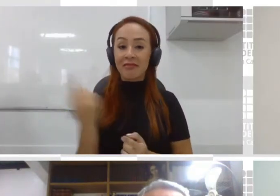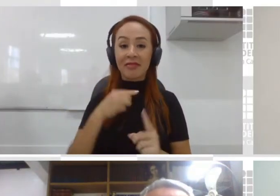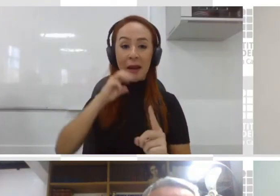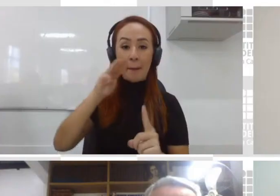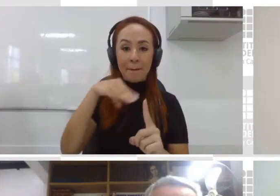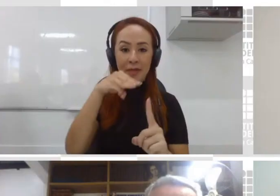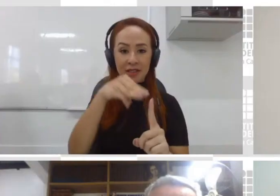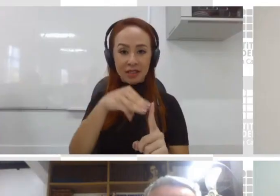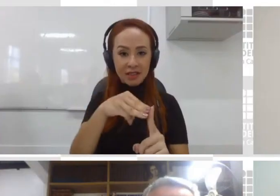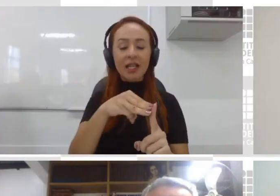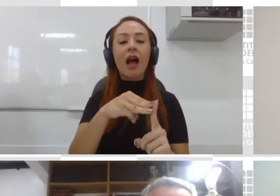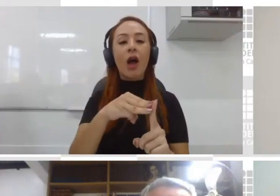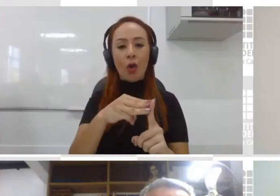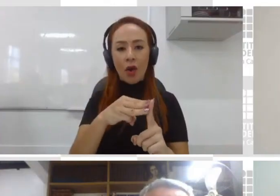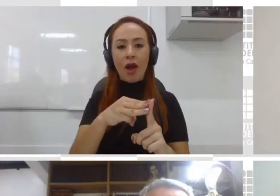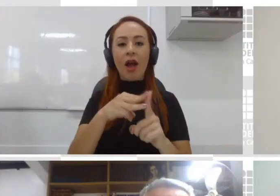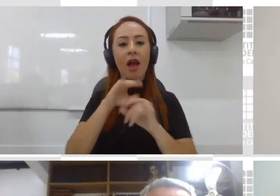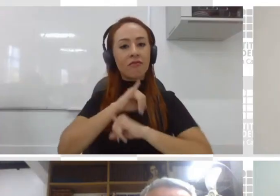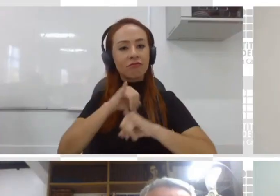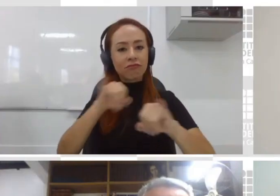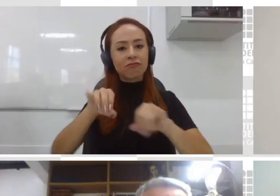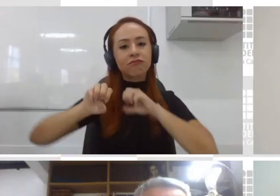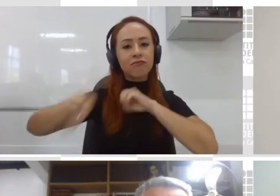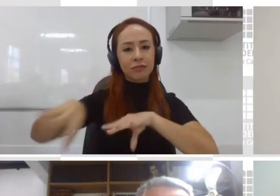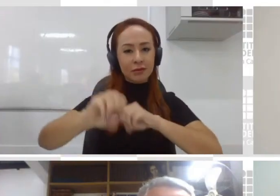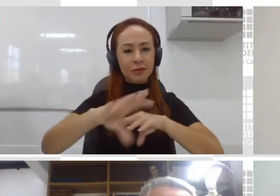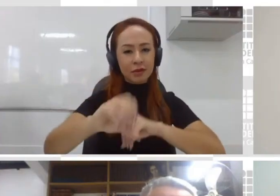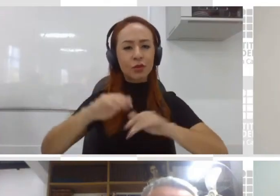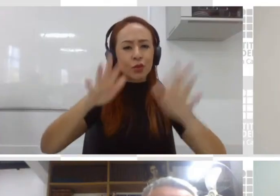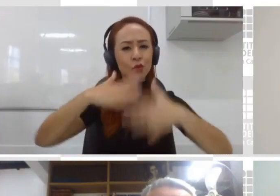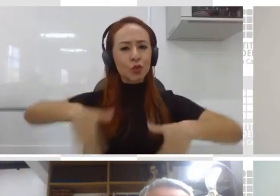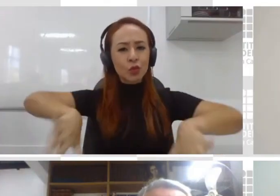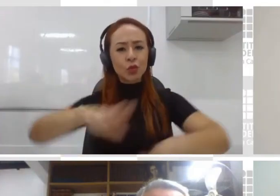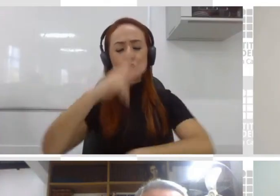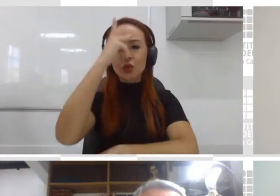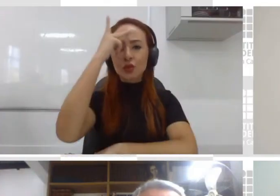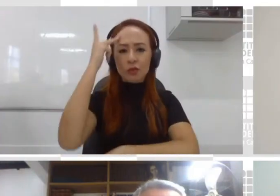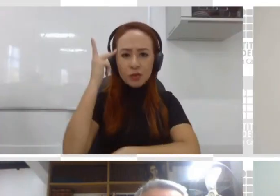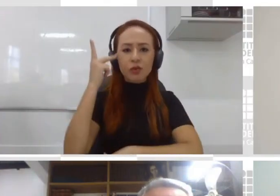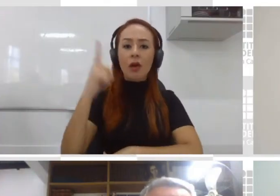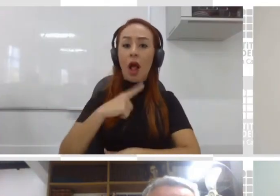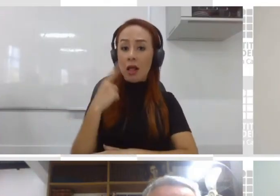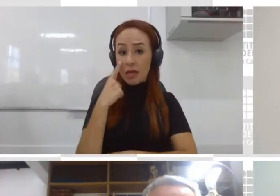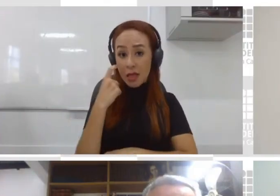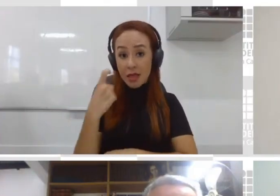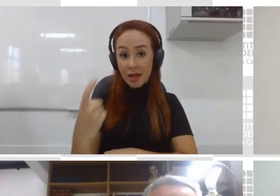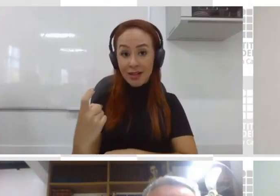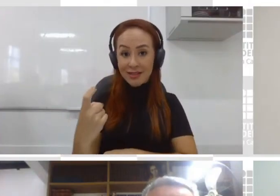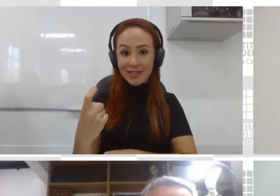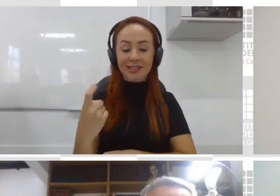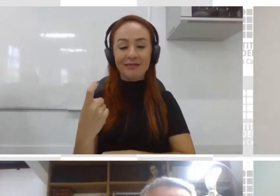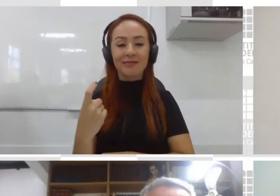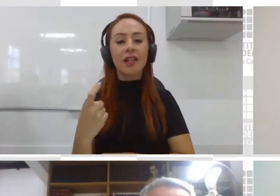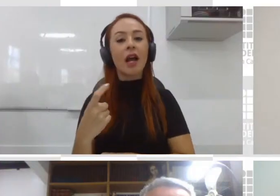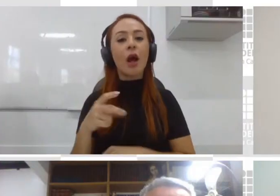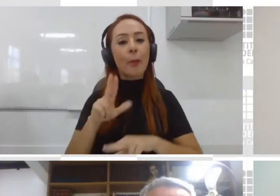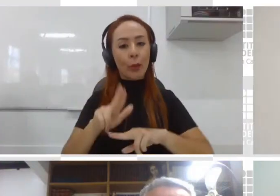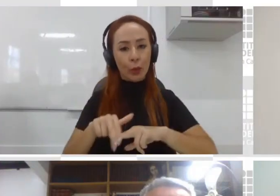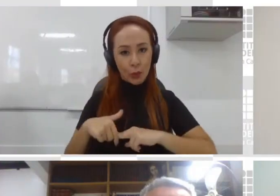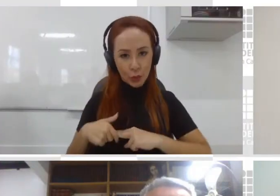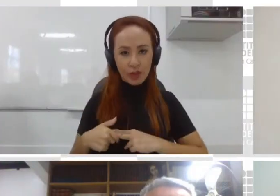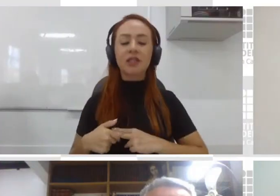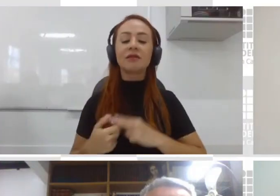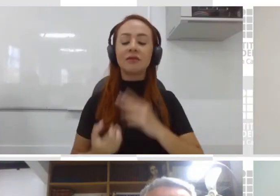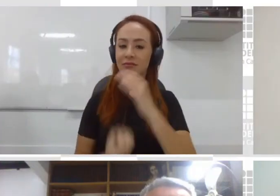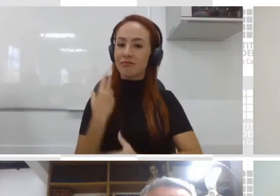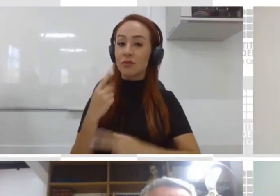educação, levar a formação para todos e todas, né, como instituição pública de ensino, né? Então, nós teremos 2 listas, uma lista para os